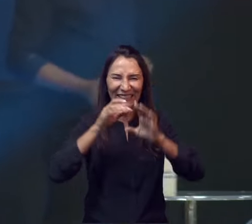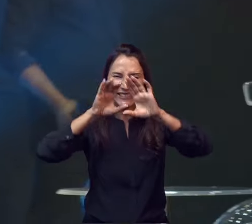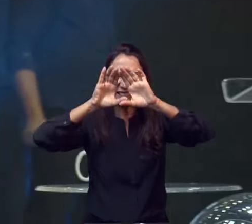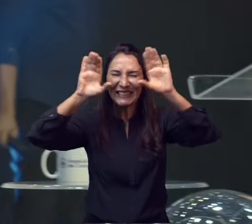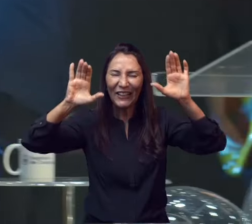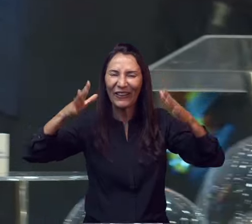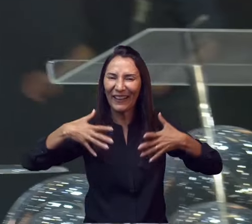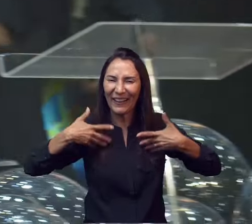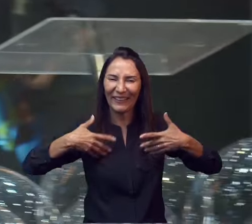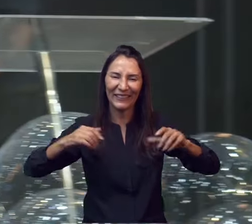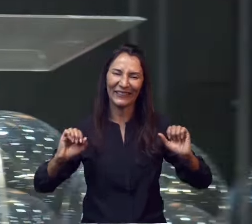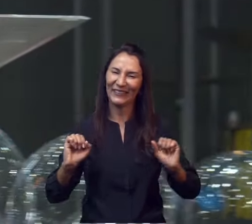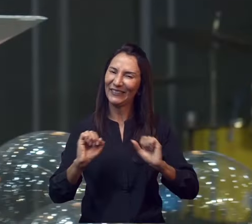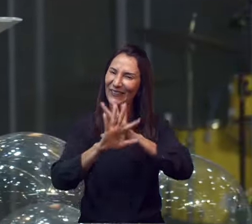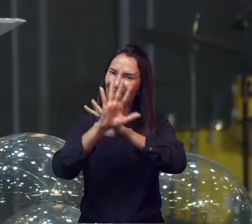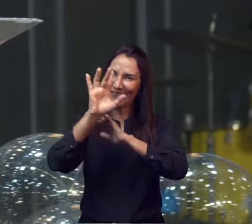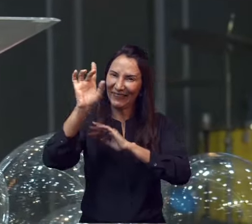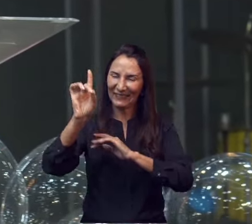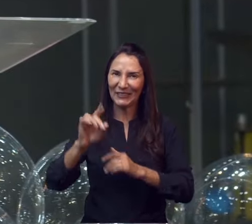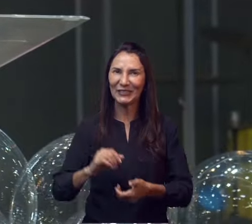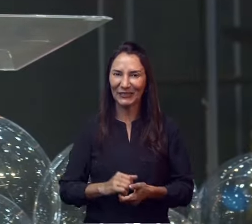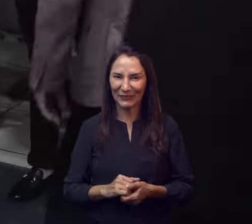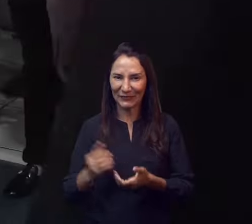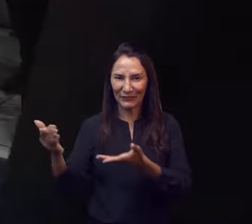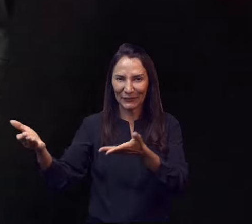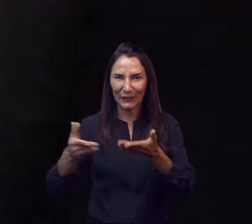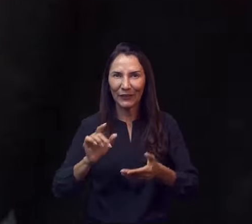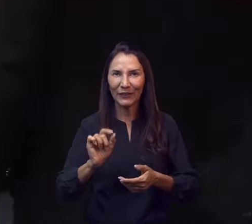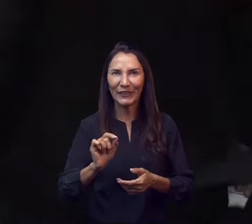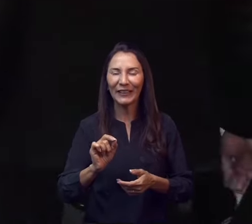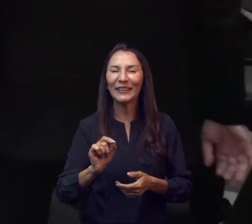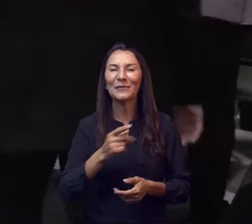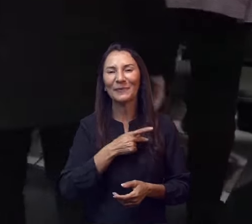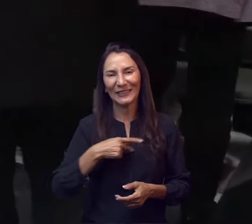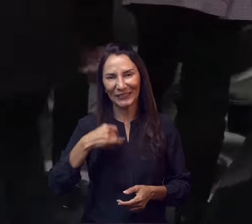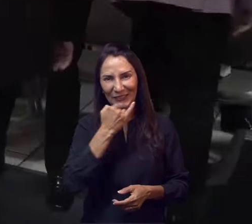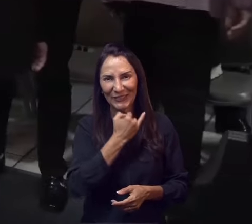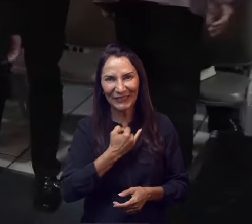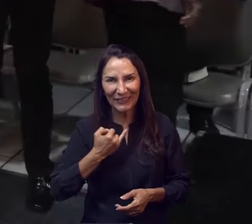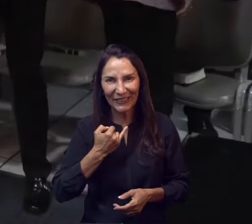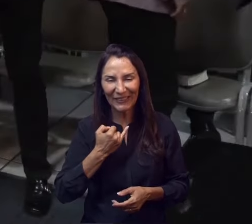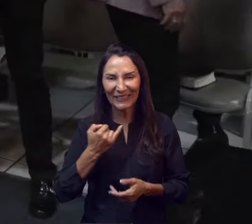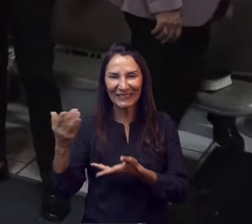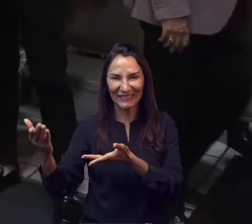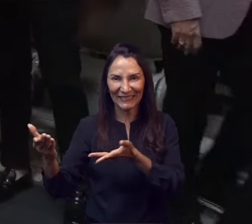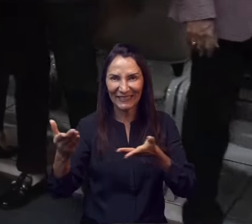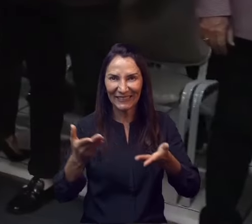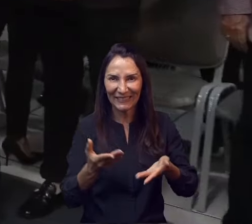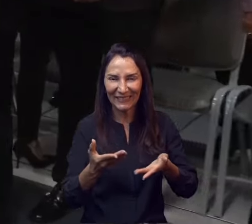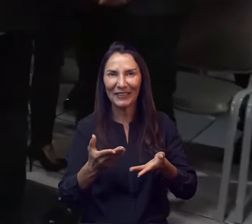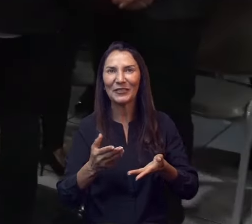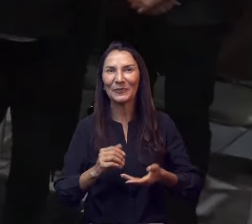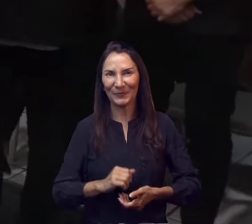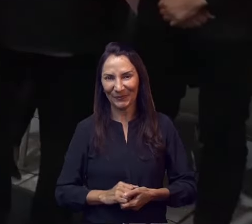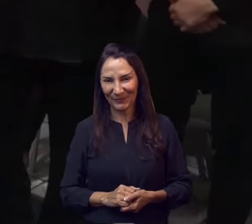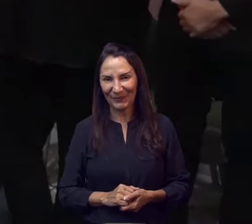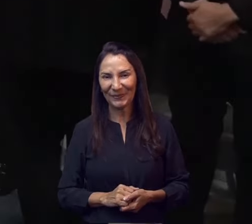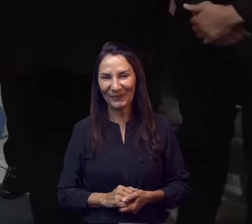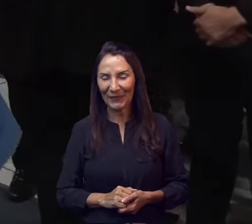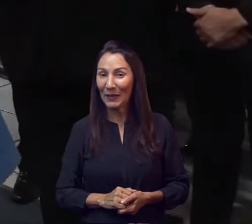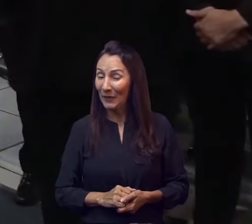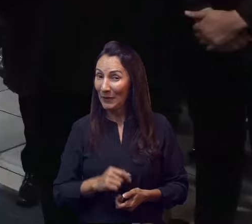monte de gente quero chamar aqui em cima agora O Dono da Festa homenageado da noite O pastor da